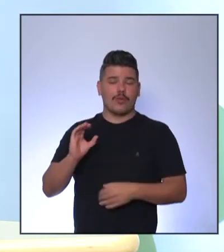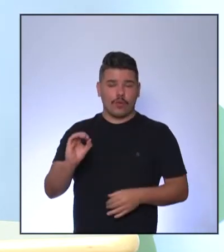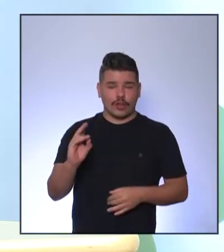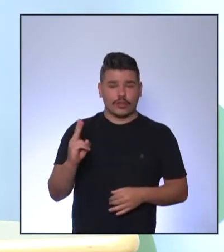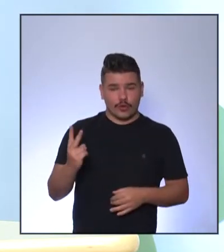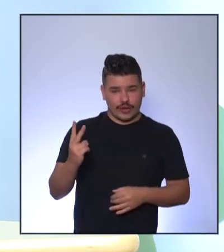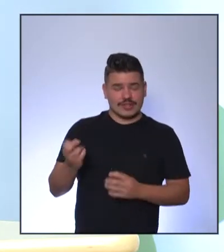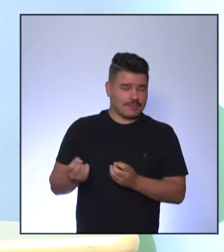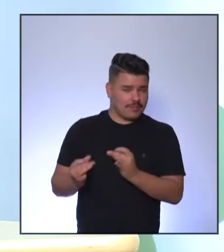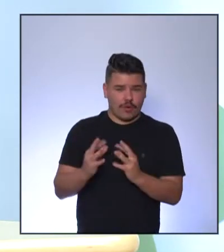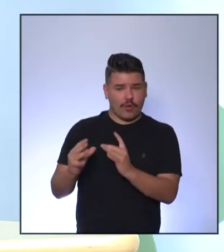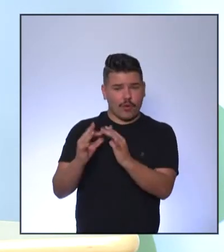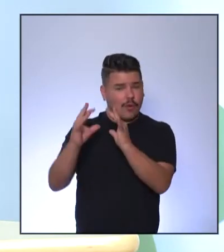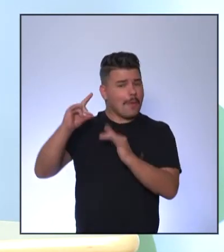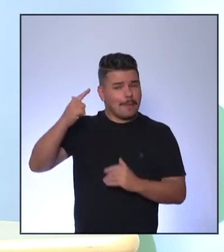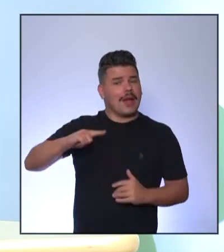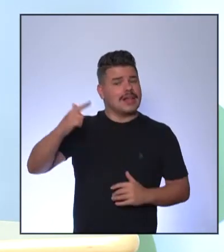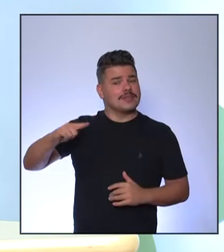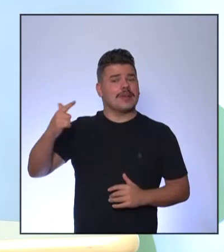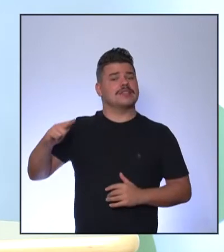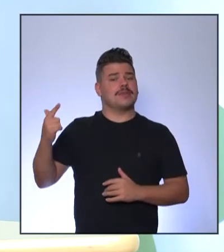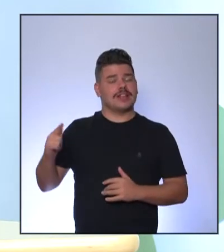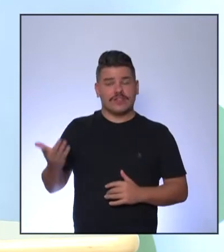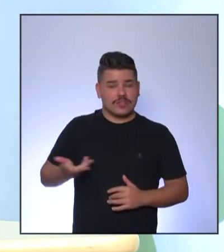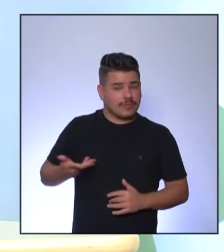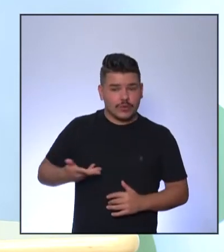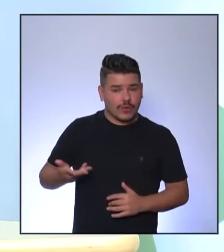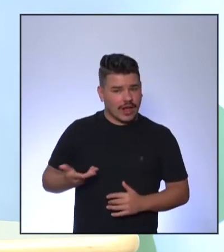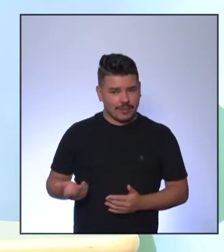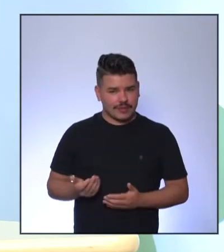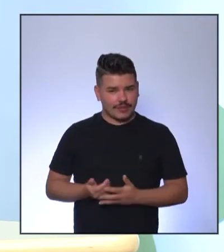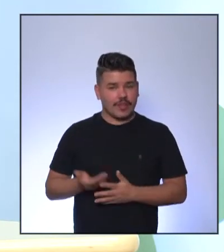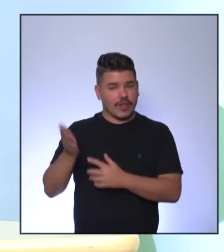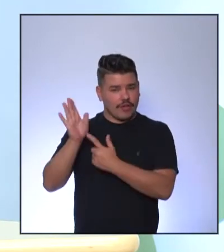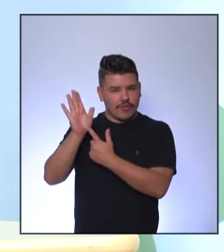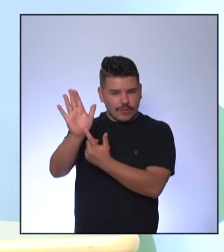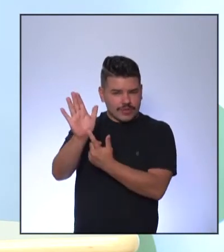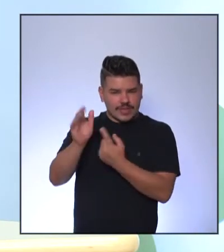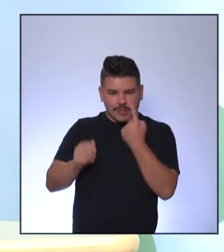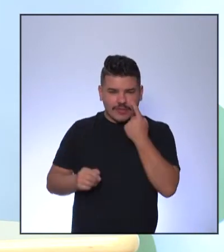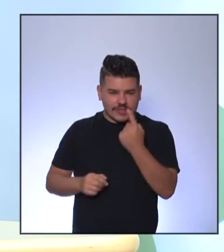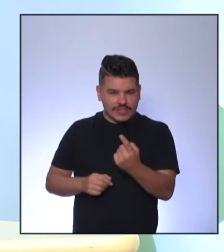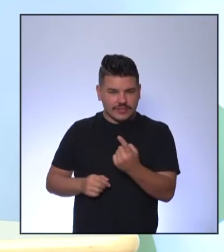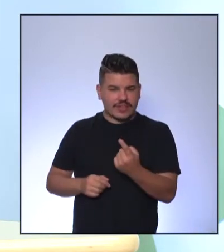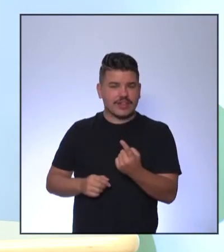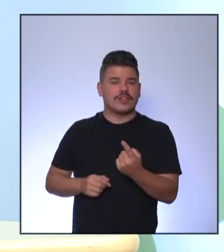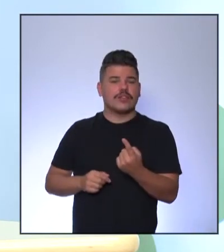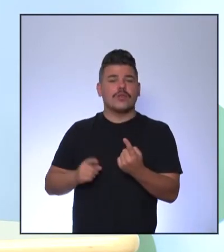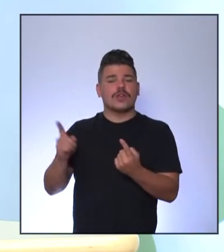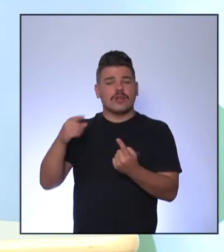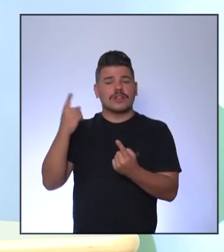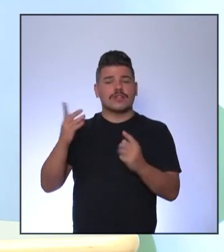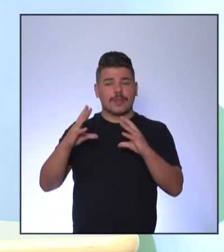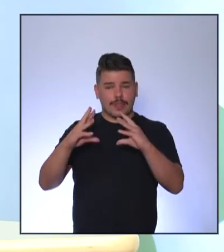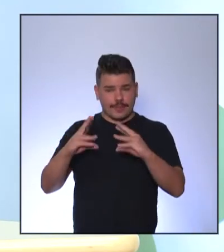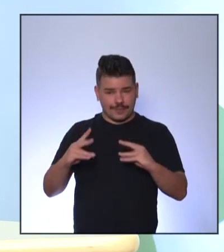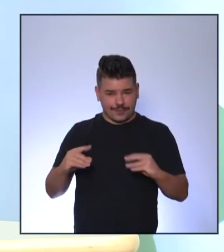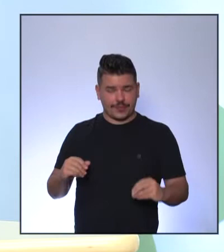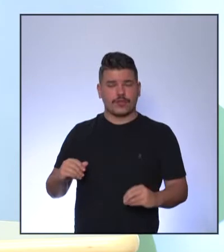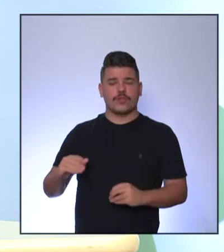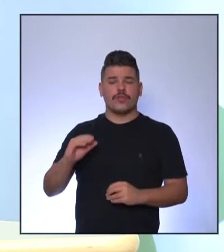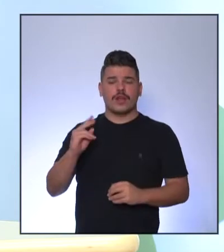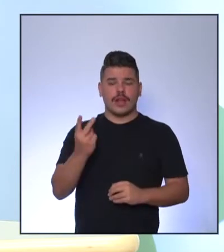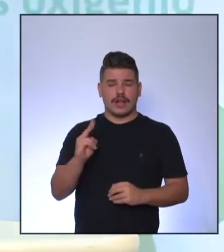oxigênio. Ela contribuiu para que essa reação fosse acelerada. Pessoal, eu vou mostrar aí para vocês a reação de decomposição do peróxido de